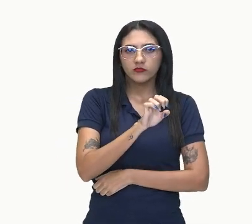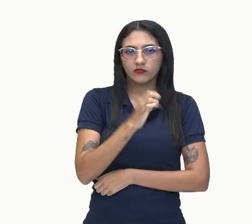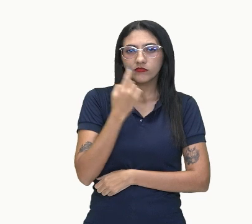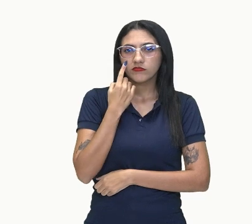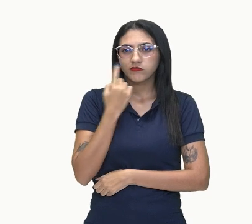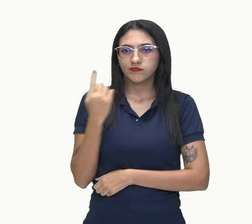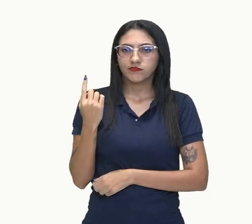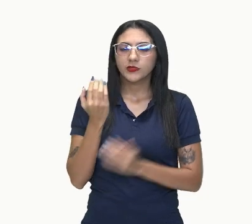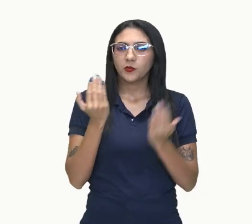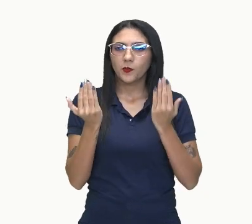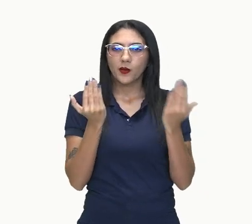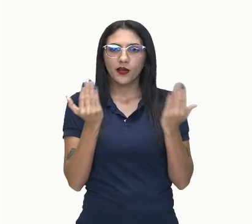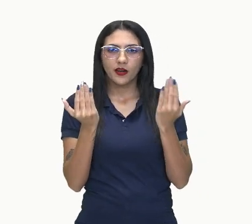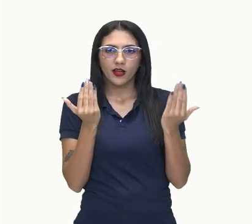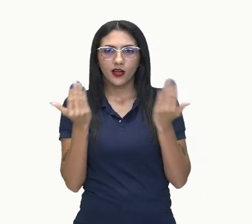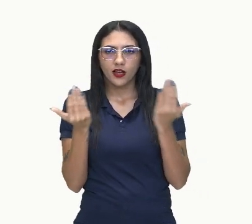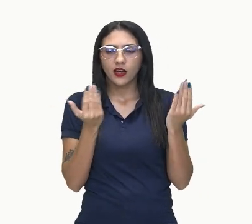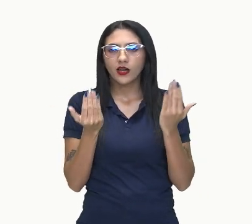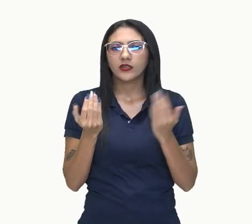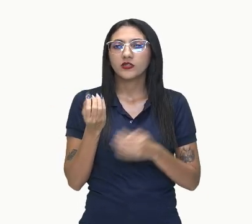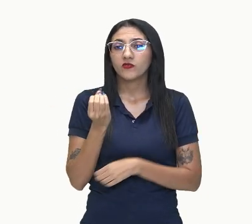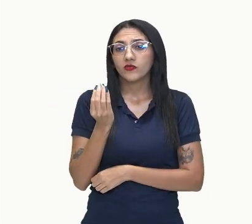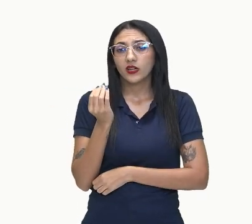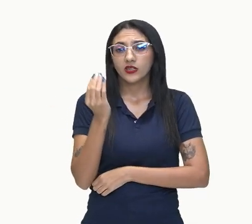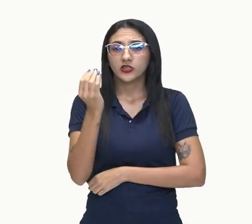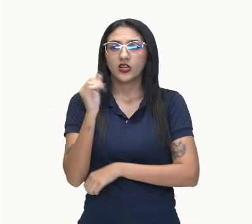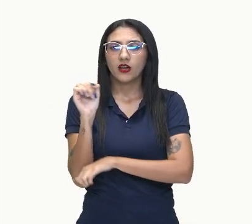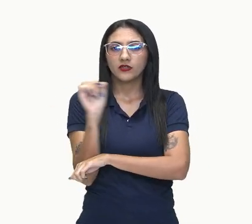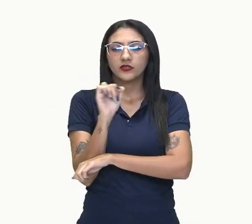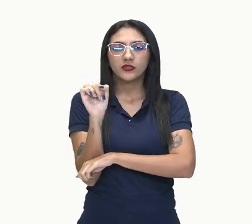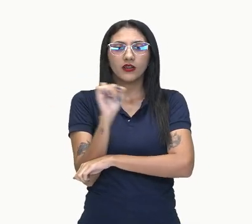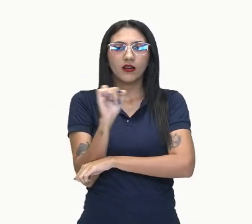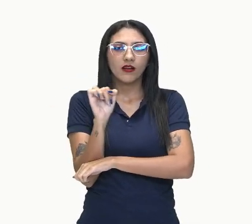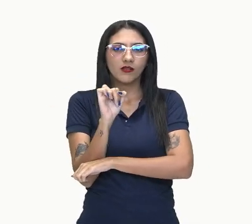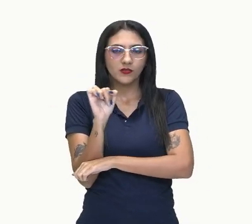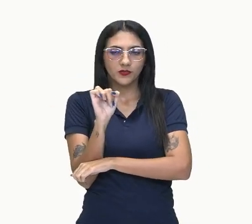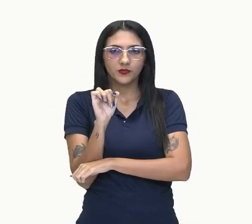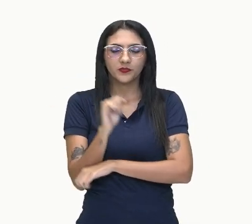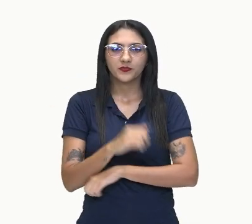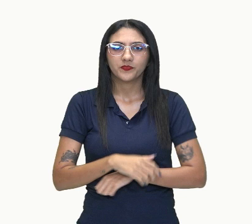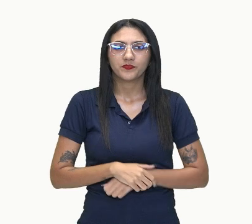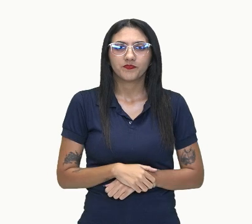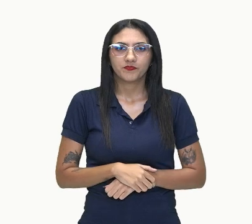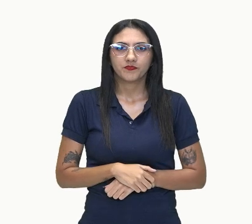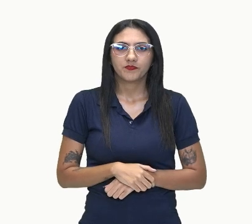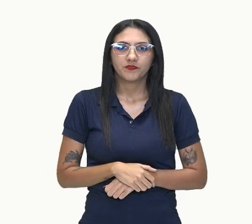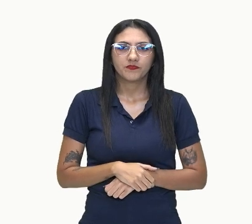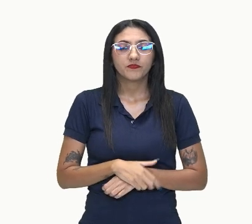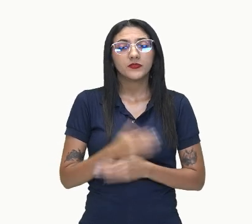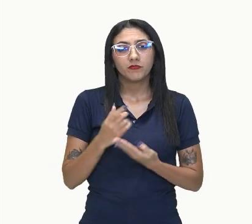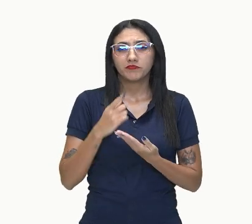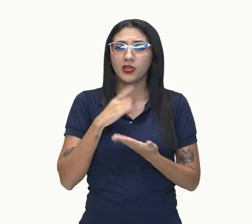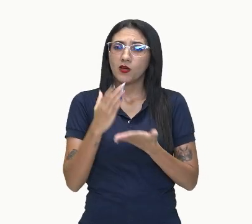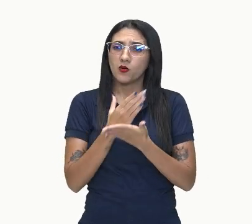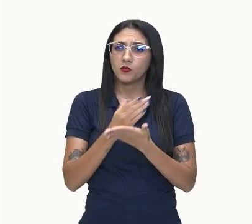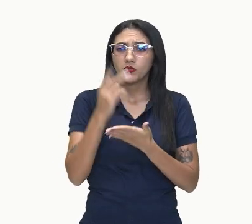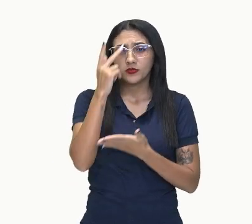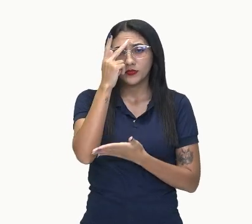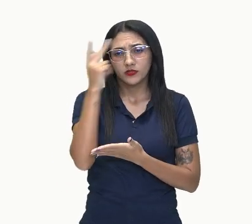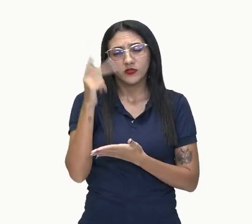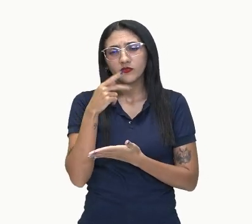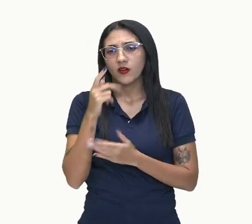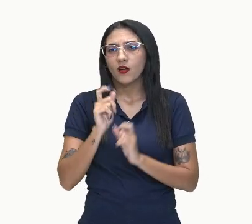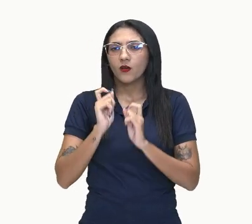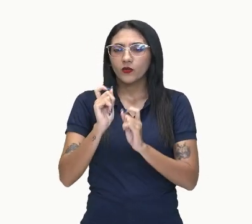More comfortable than traveling by car. Há pessoas que digam que traveling by